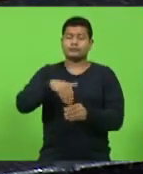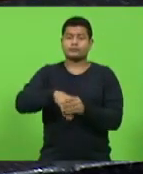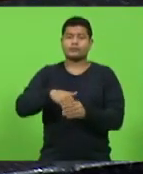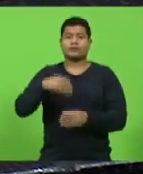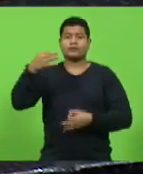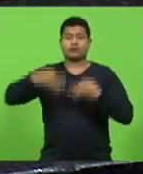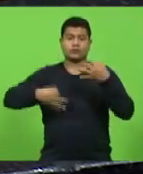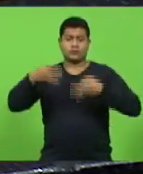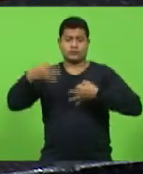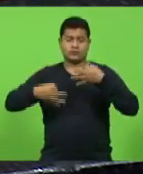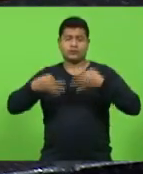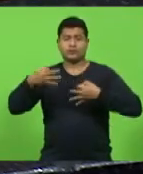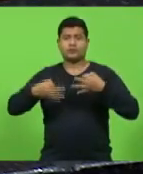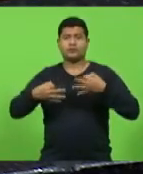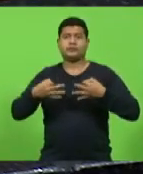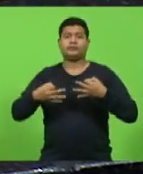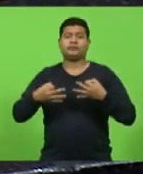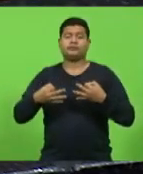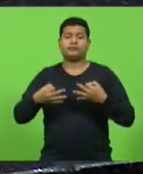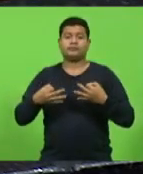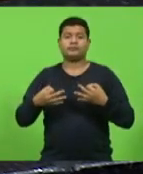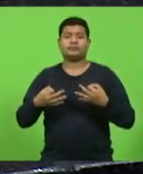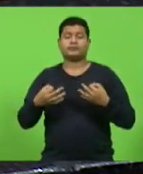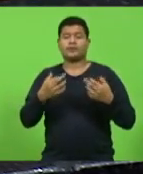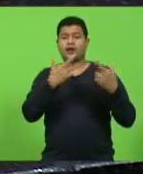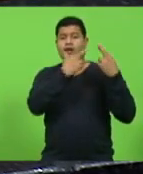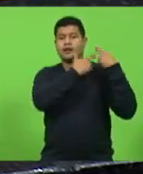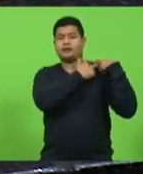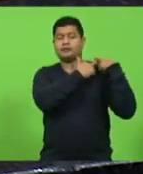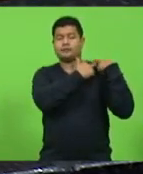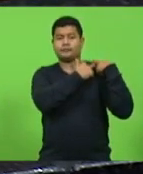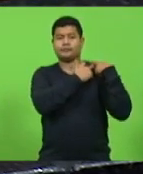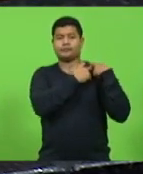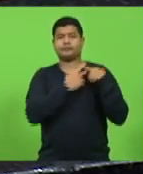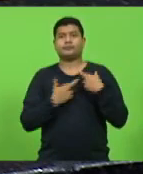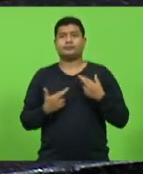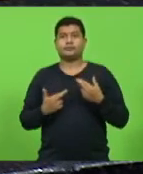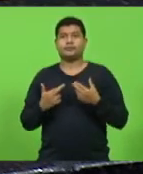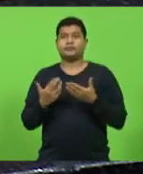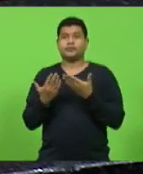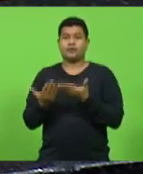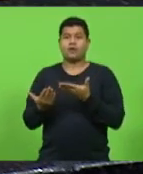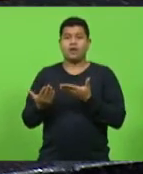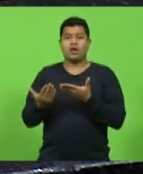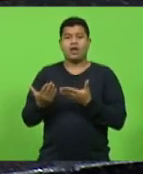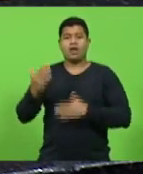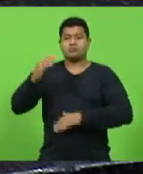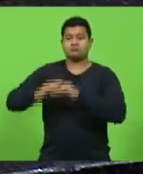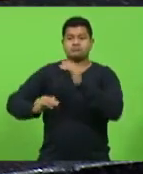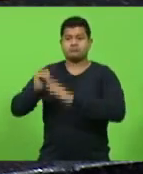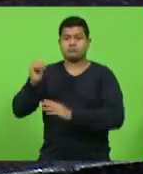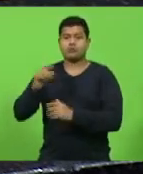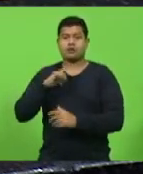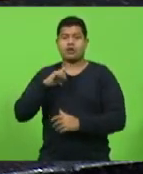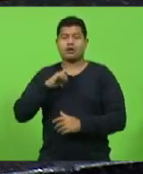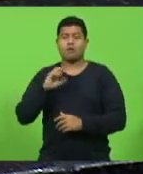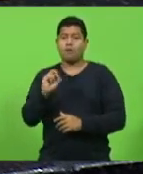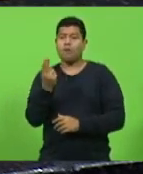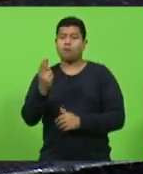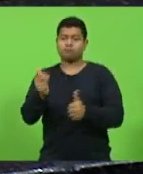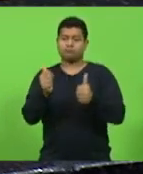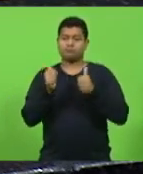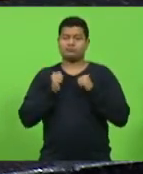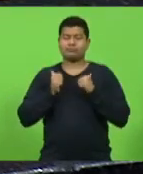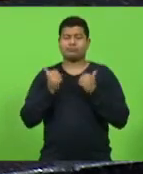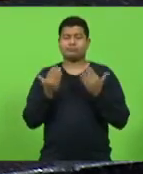julgamento da responsabilidade comissiva ou omissiva do senhor governador Carlos